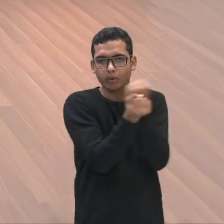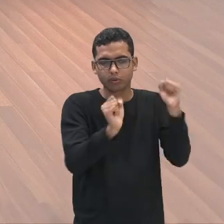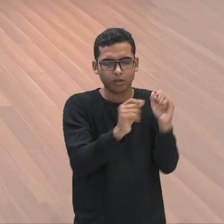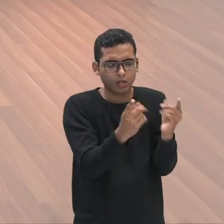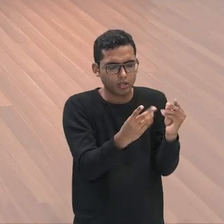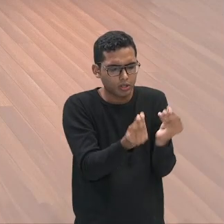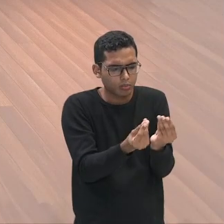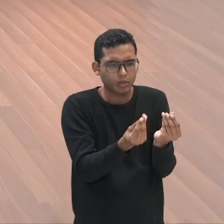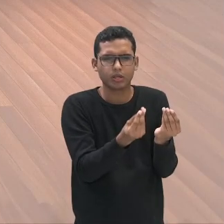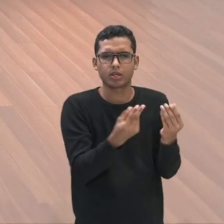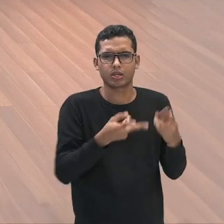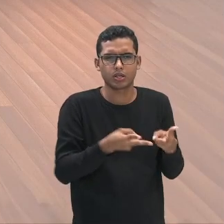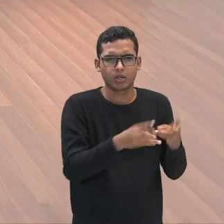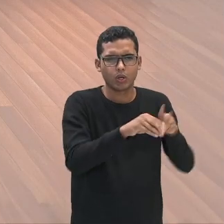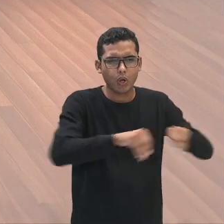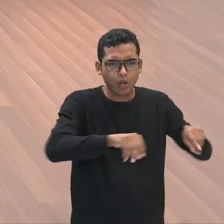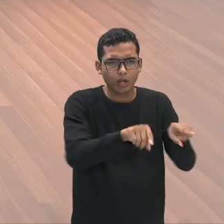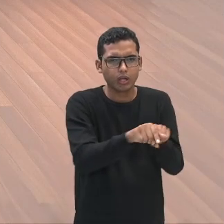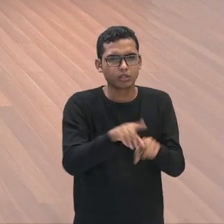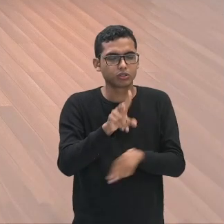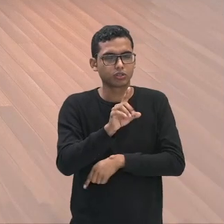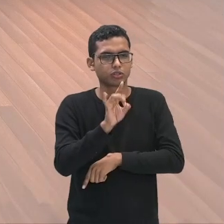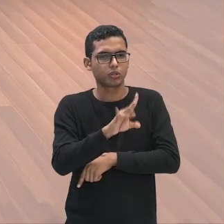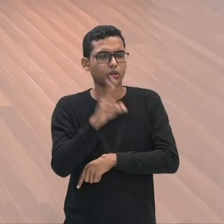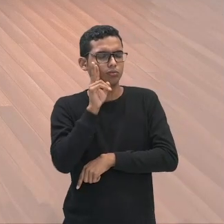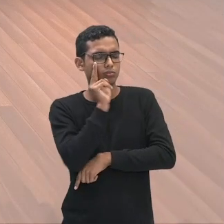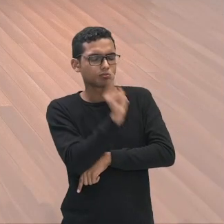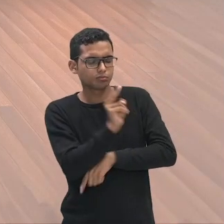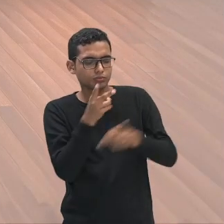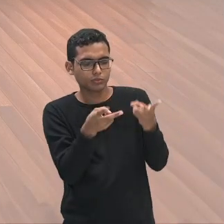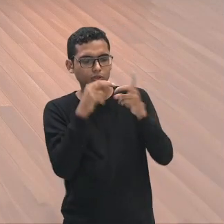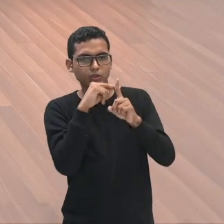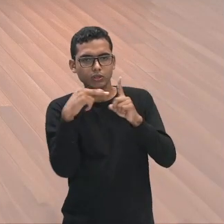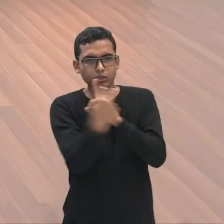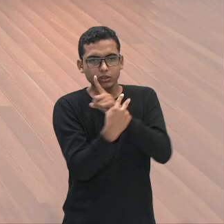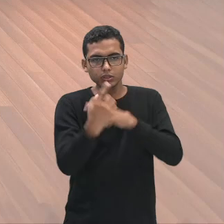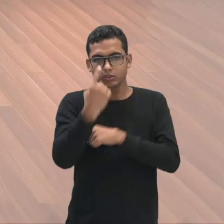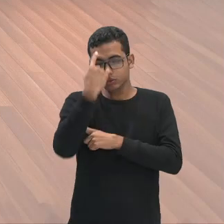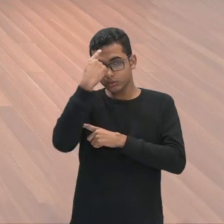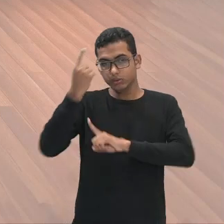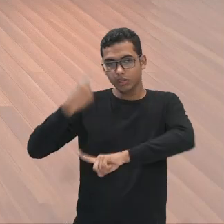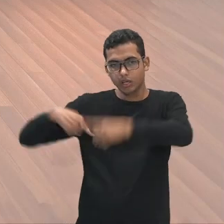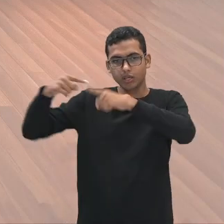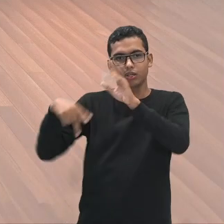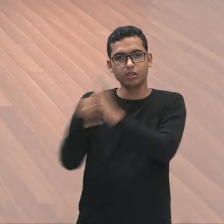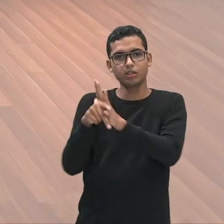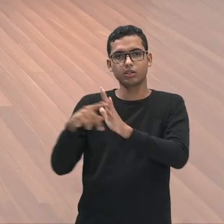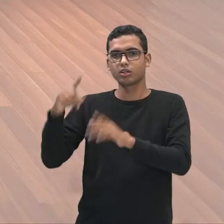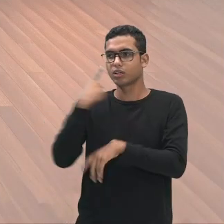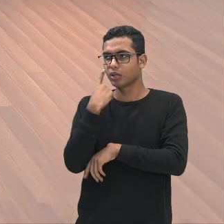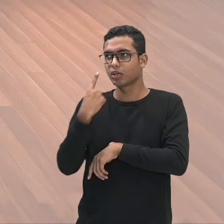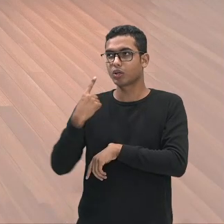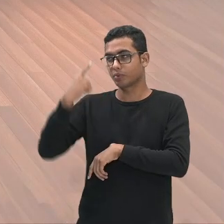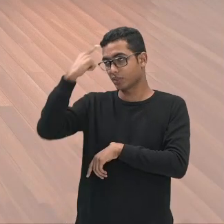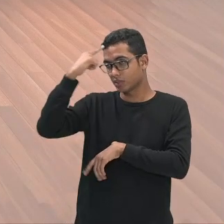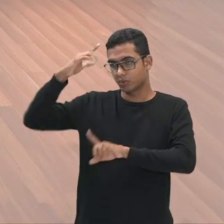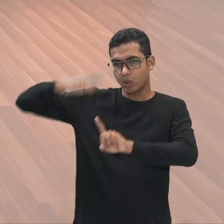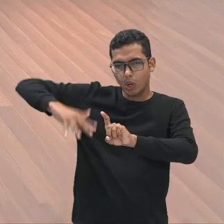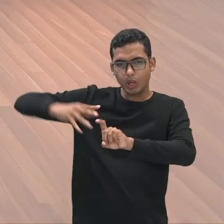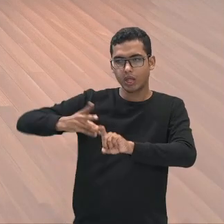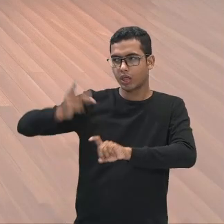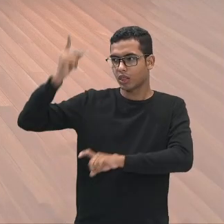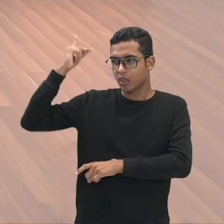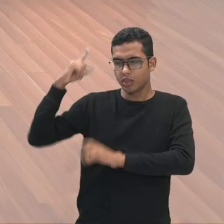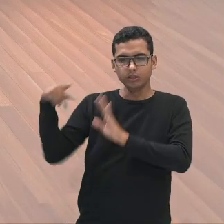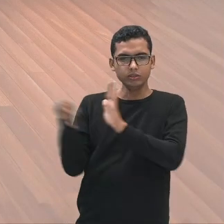ainda científica, era uma visão ainda apenas para superar a ideia mítica de explicar os fenômenos da natureza. Depois é que veio